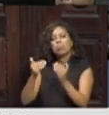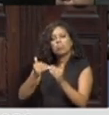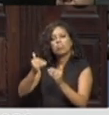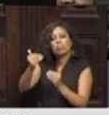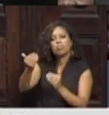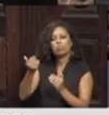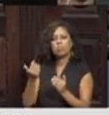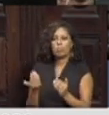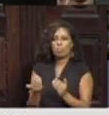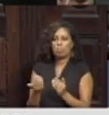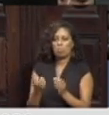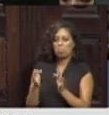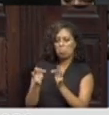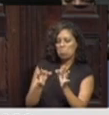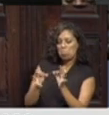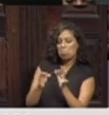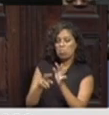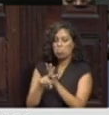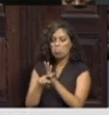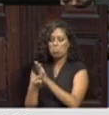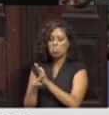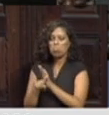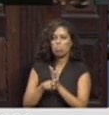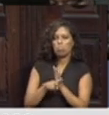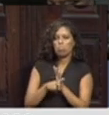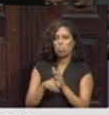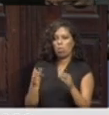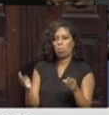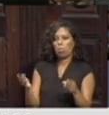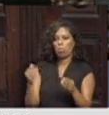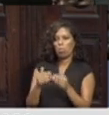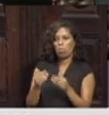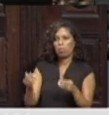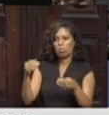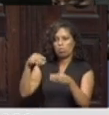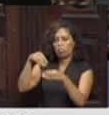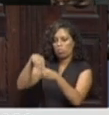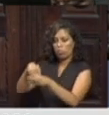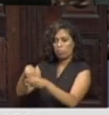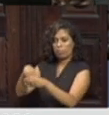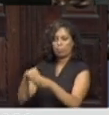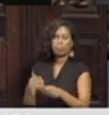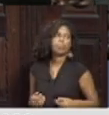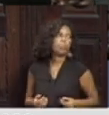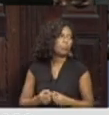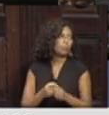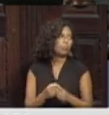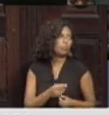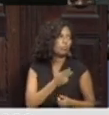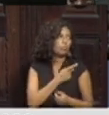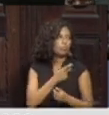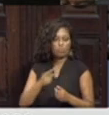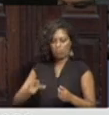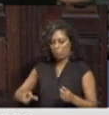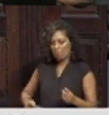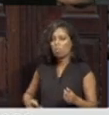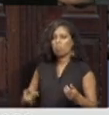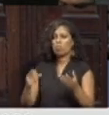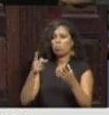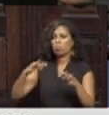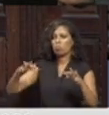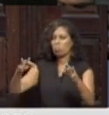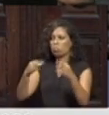a discussão. Em votação, os senhores que aprovam a como estão, aprovado. em primeira, retorna em